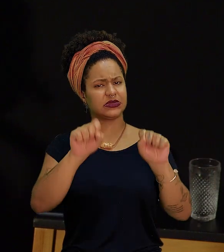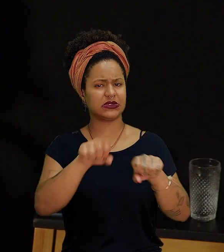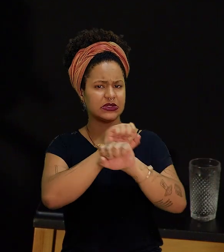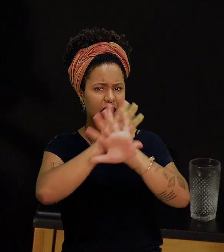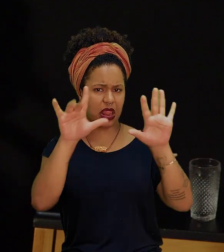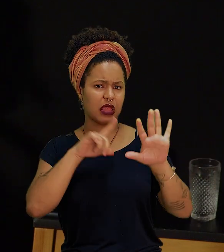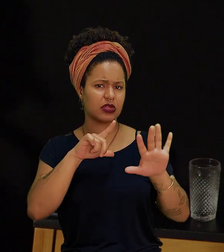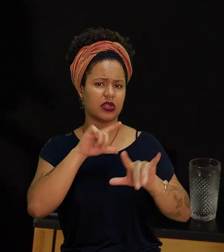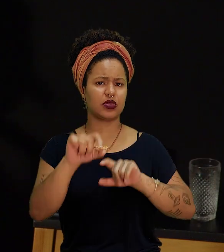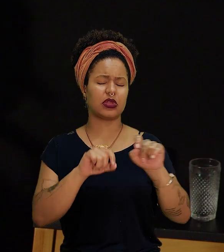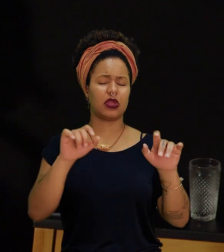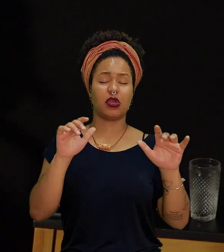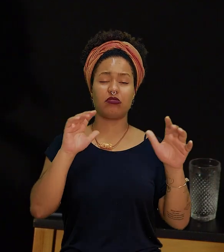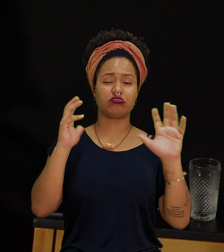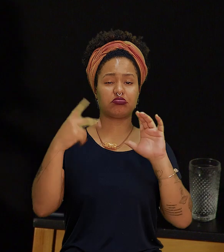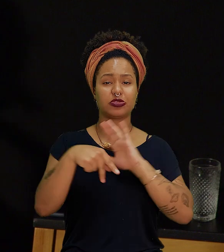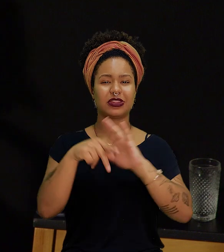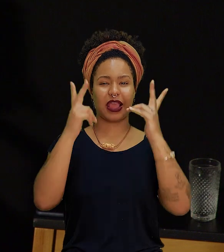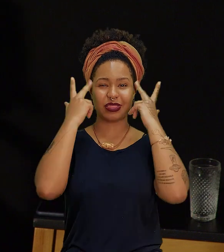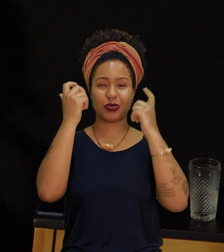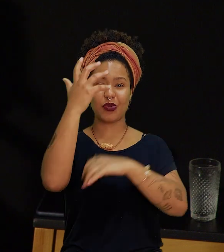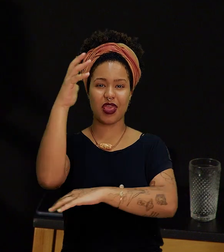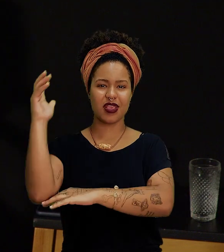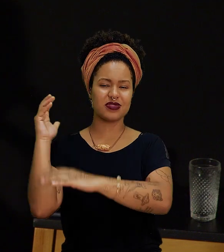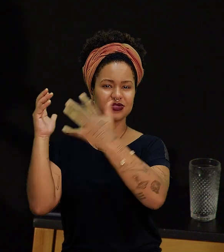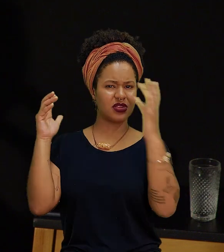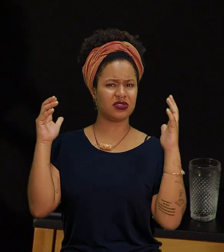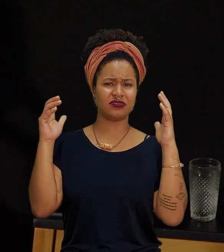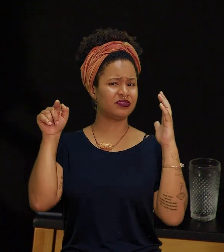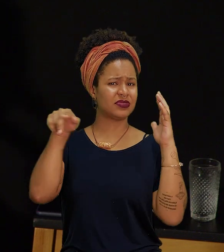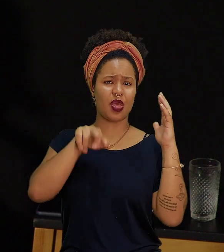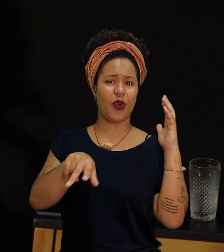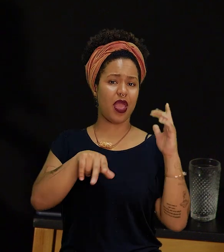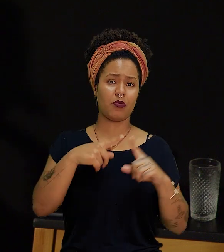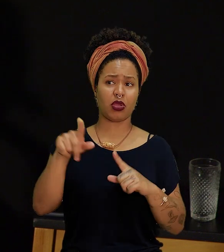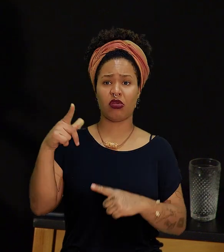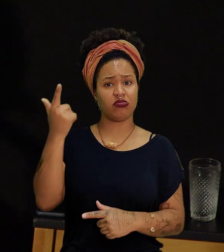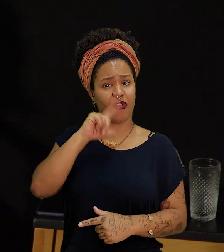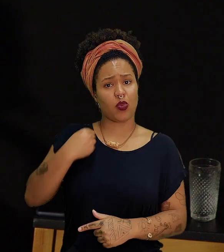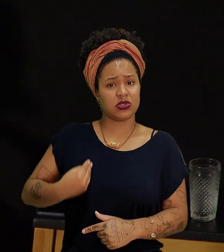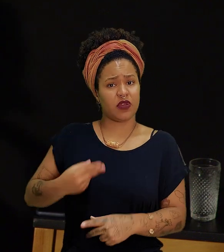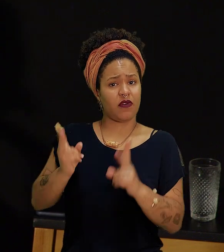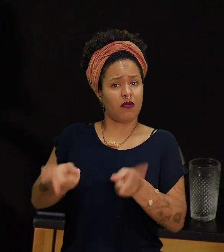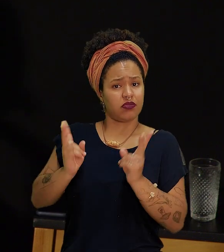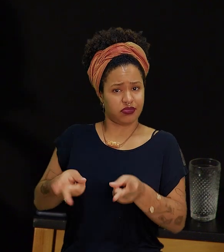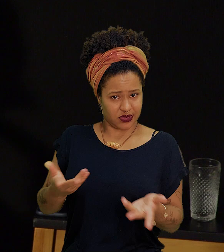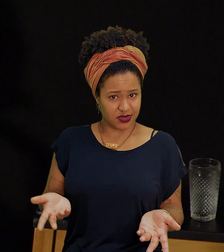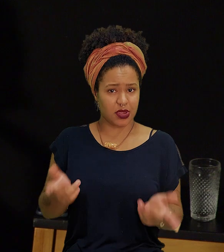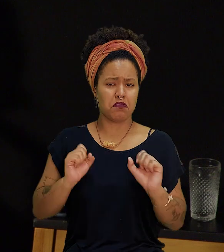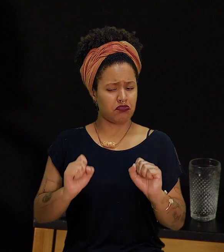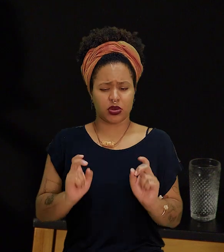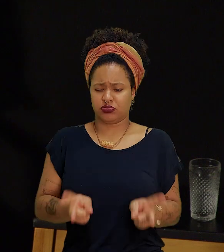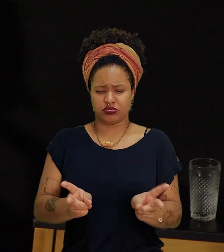Ela é claramente não uma crise da natureza. A natureza vai sobreviver perfeitamente a isso e tá